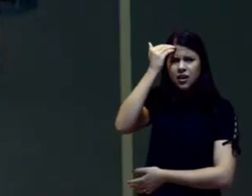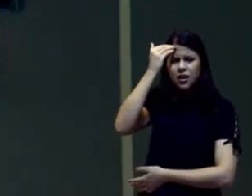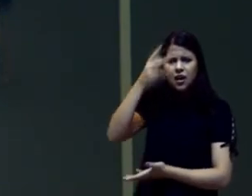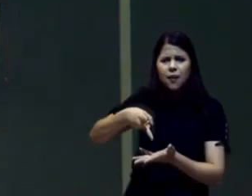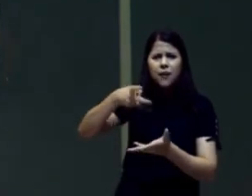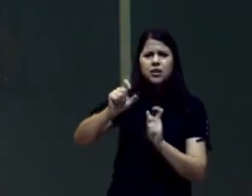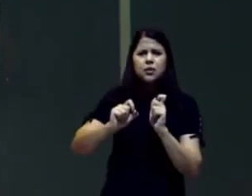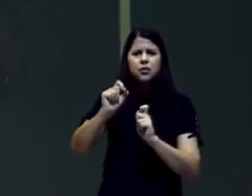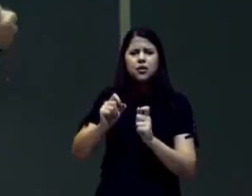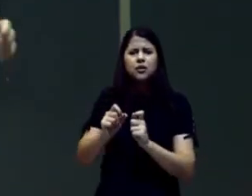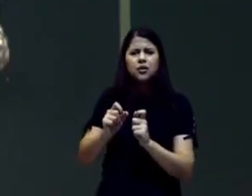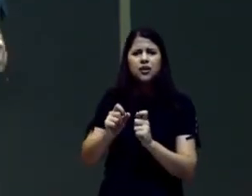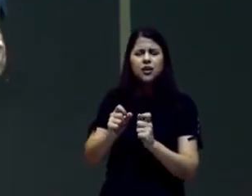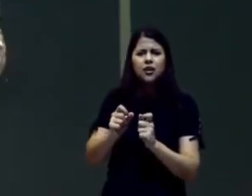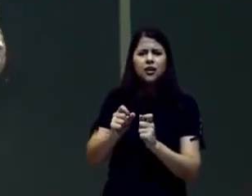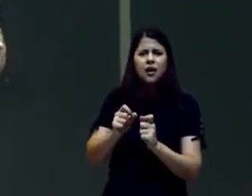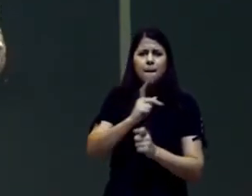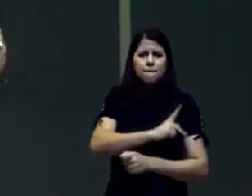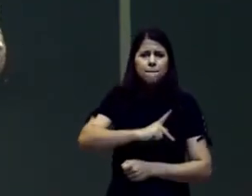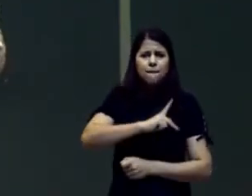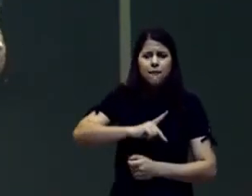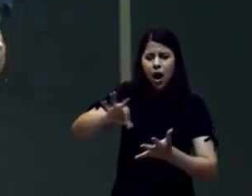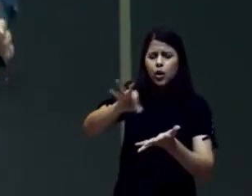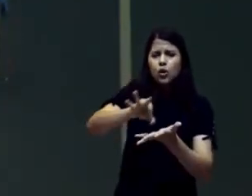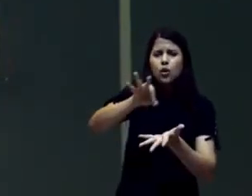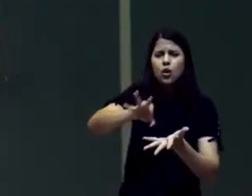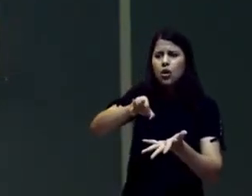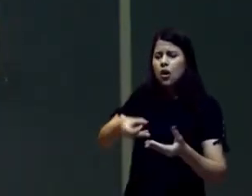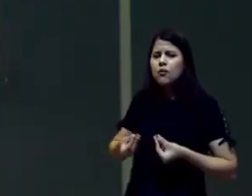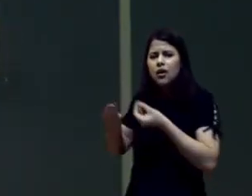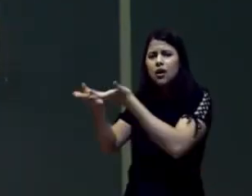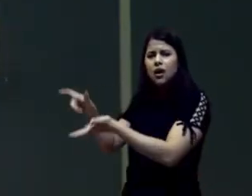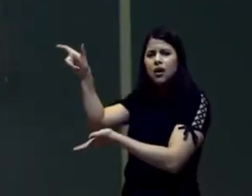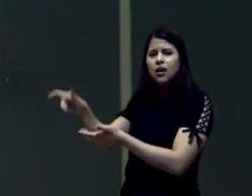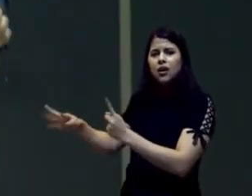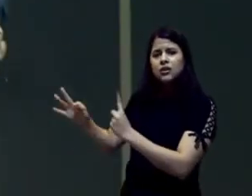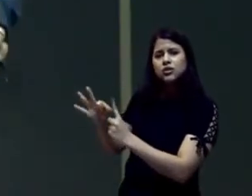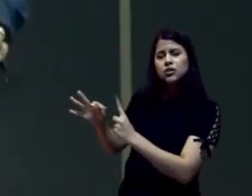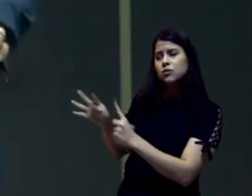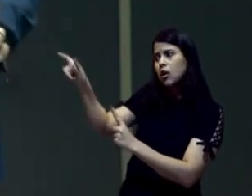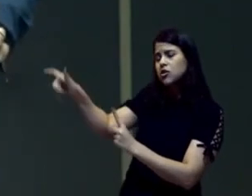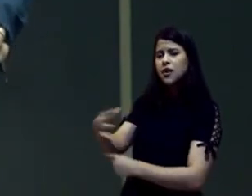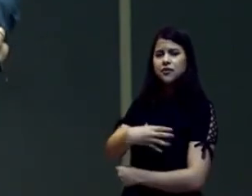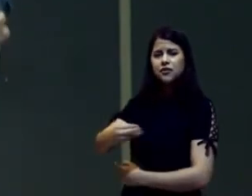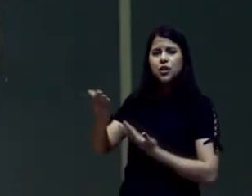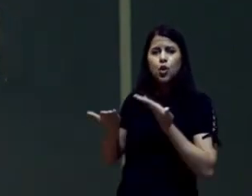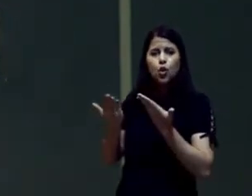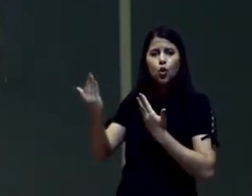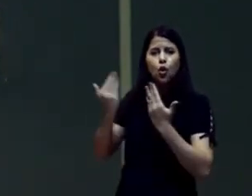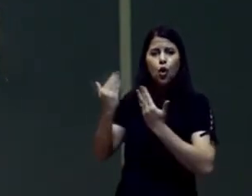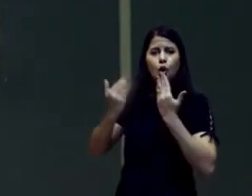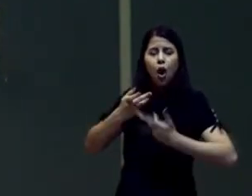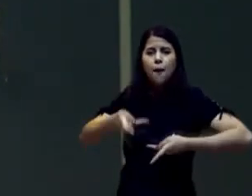pessoa para quem Paulo estava escrevendo essa carta. É o herdeiro que recebe esse testamento. E